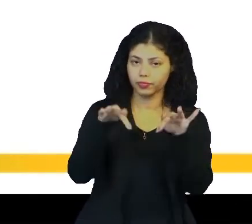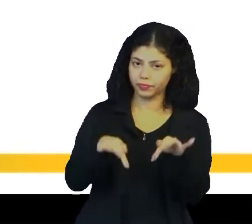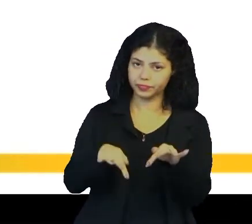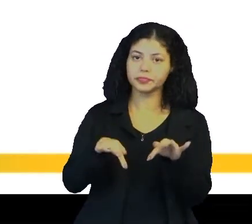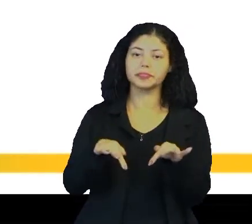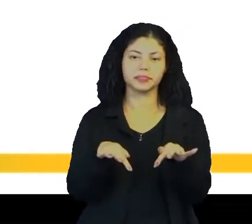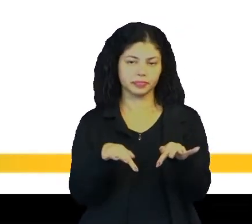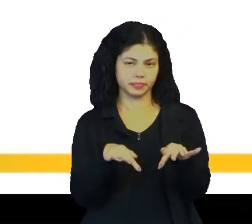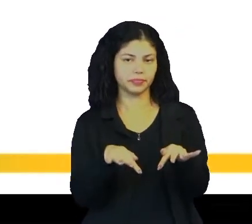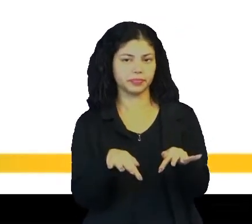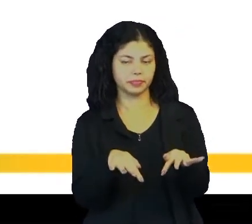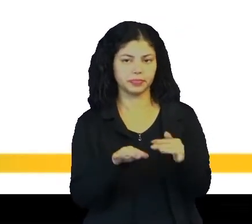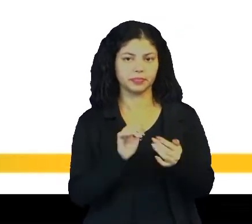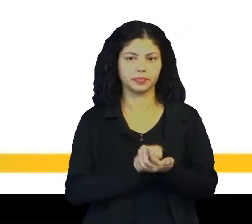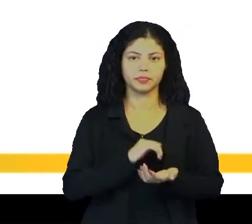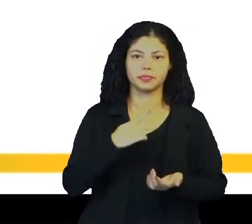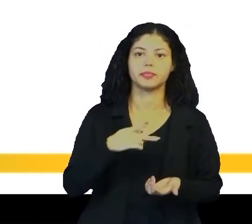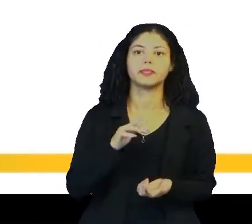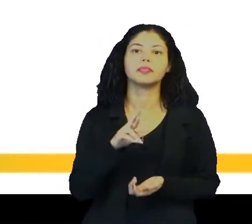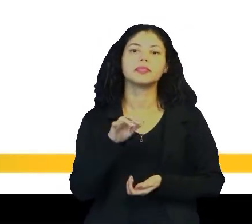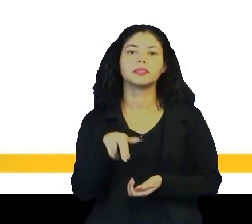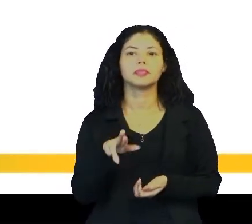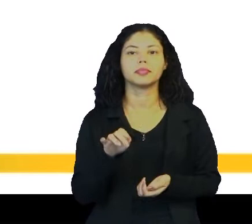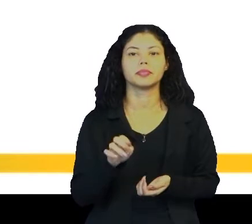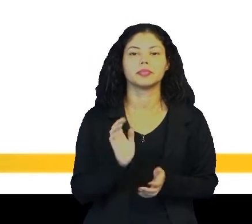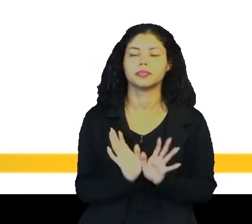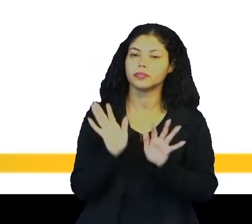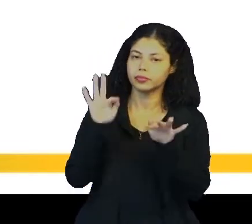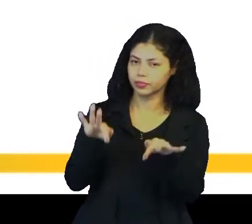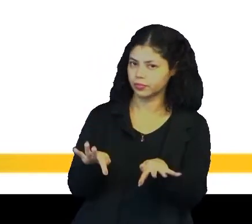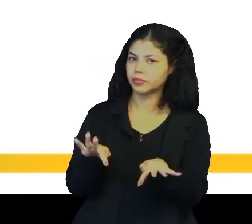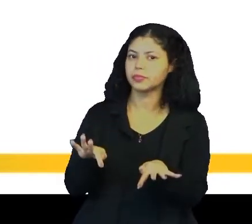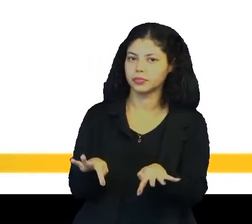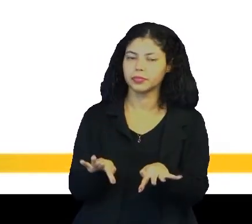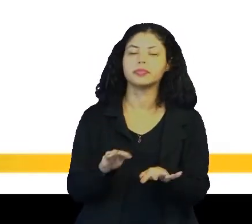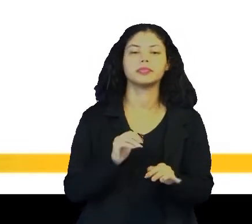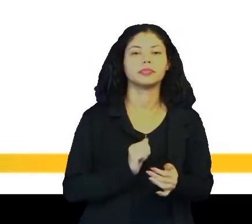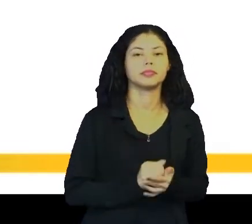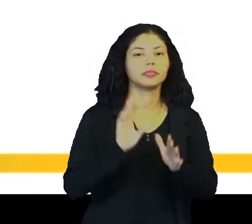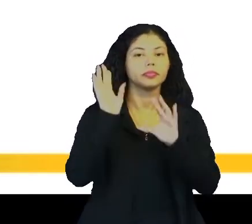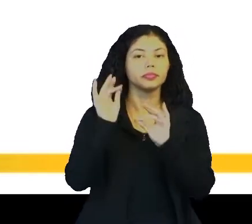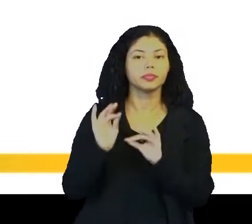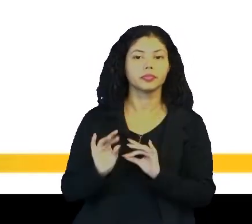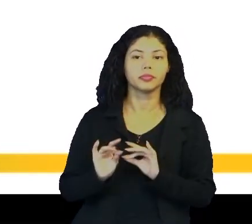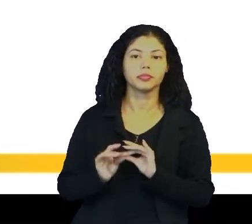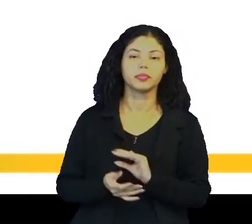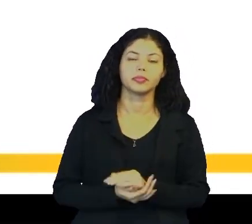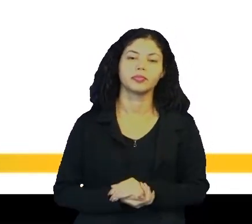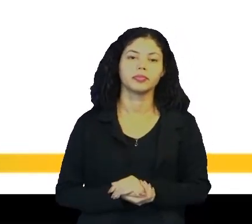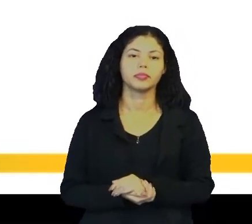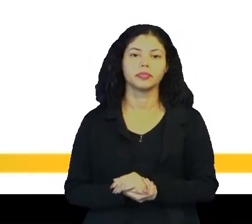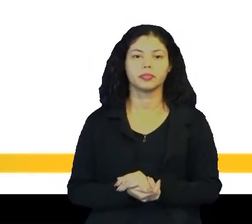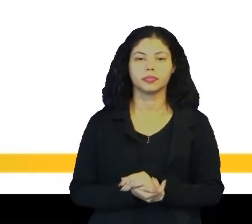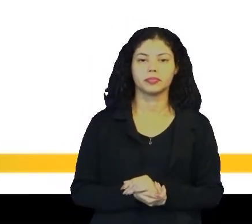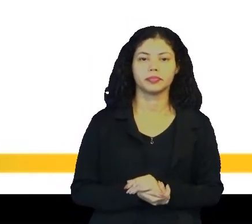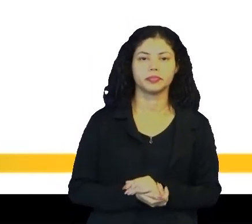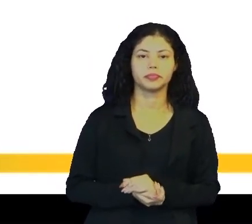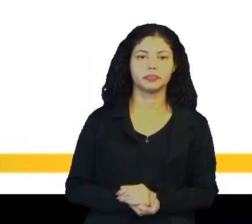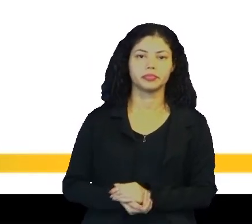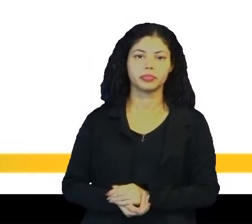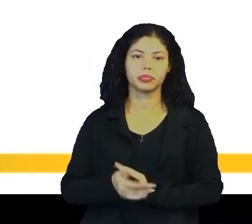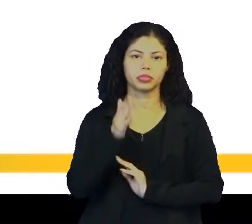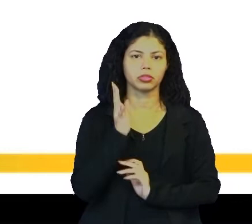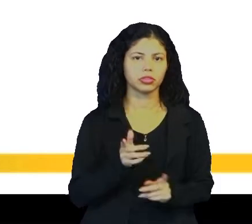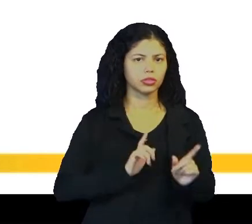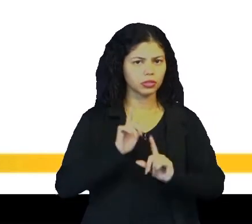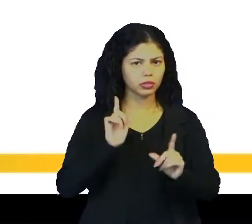finalidade, no caso ali o para que indica finalidade, que está até destacado na frase. No segundo exemplo nós temos